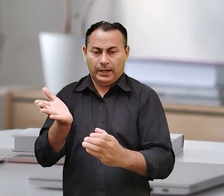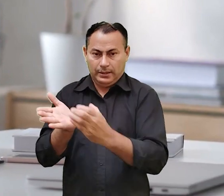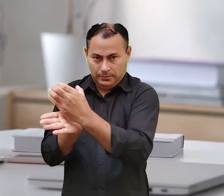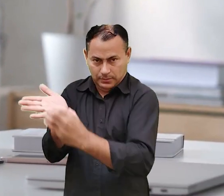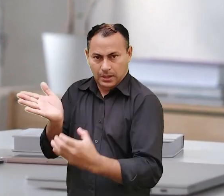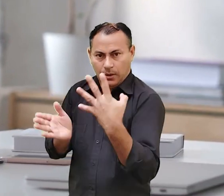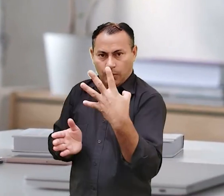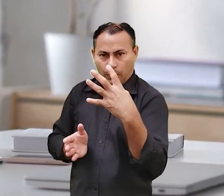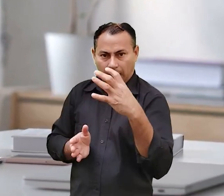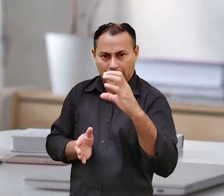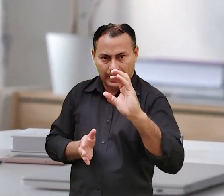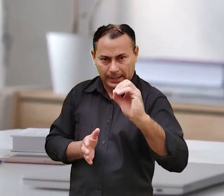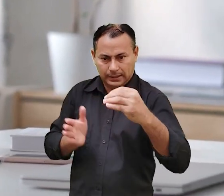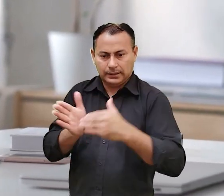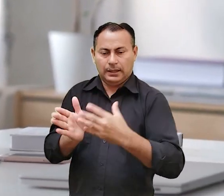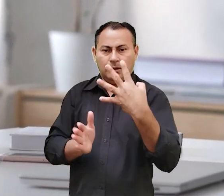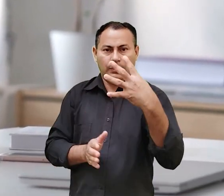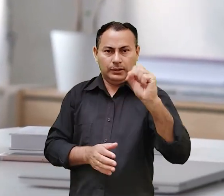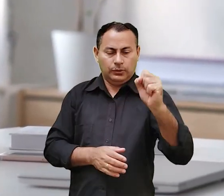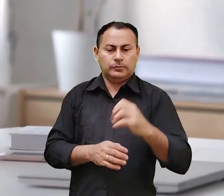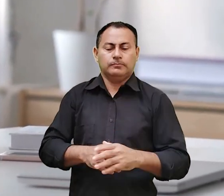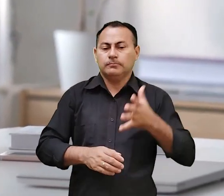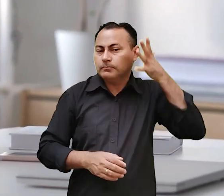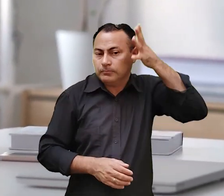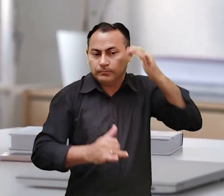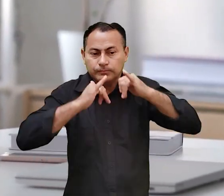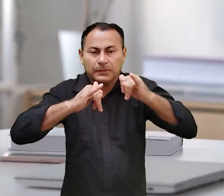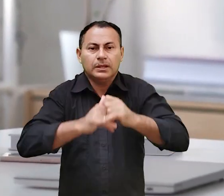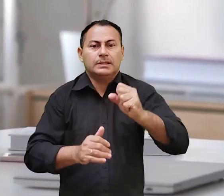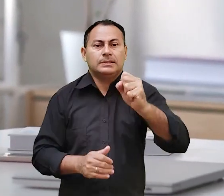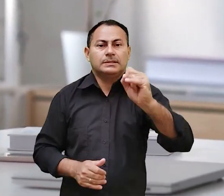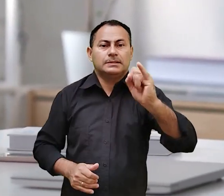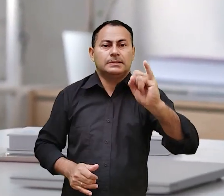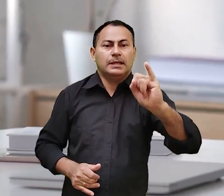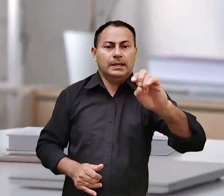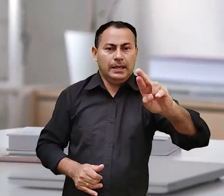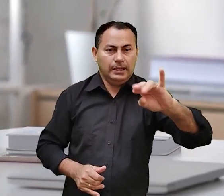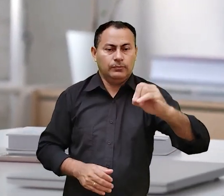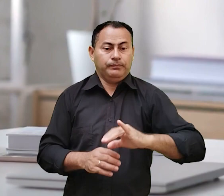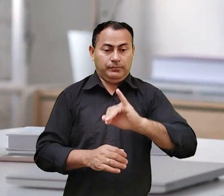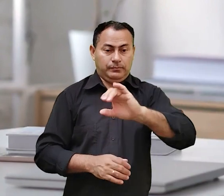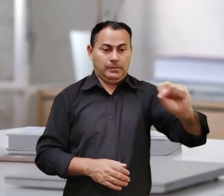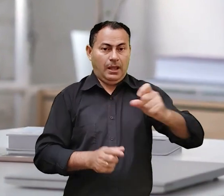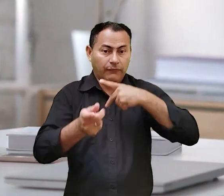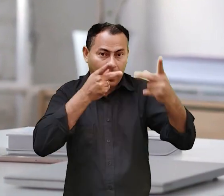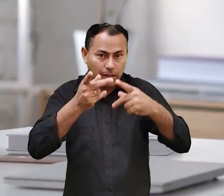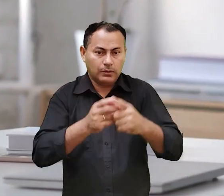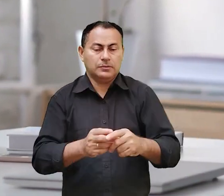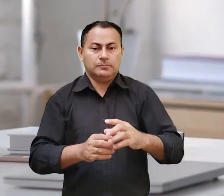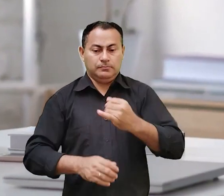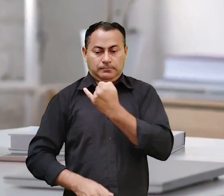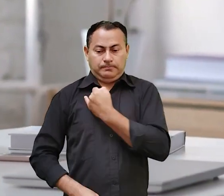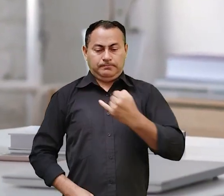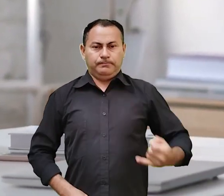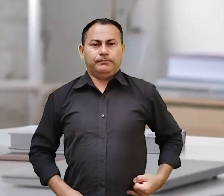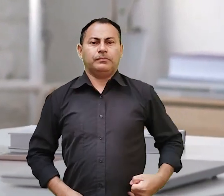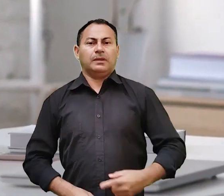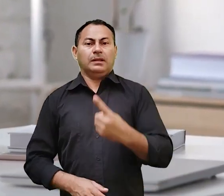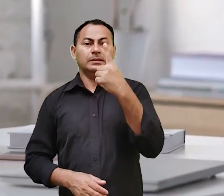capítulos 40 a 48, que são as profecias sobre Ciro, o Grande. Isaías falou sobre esse